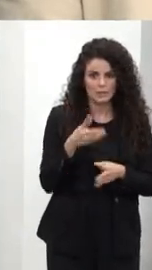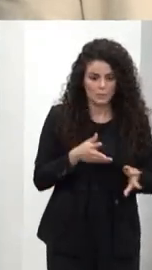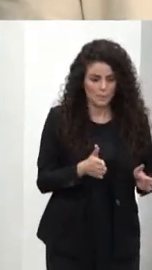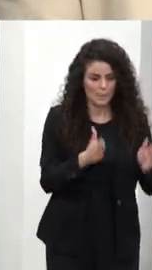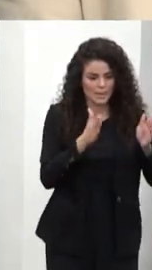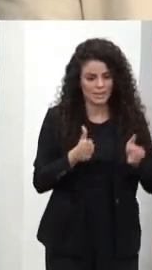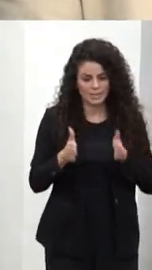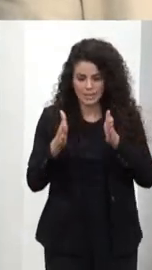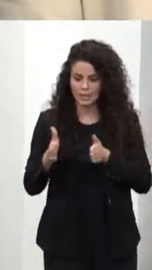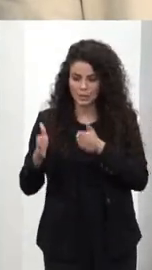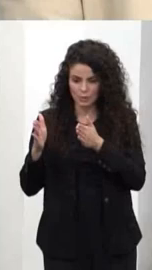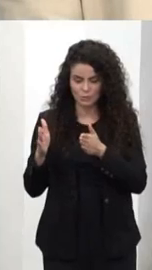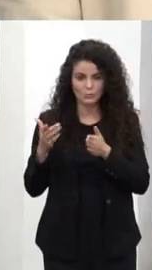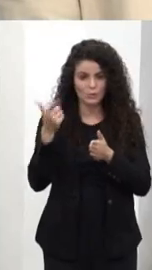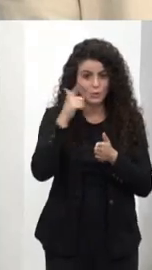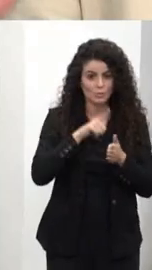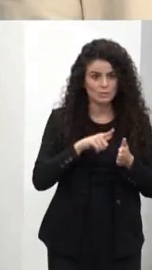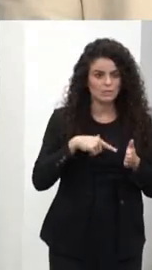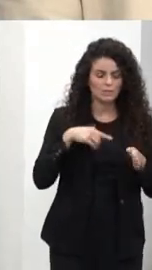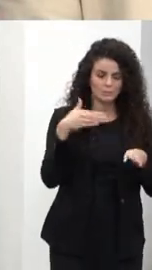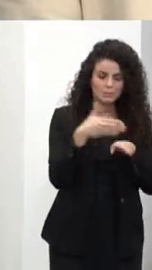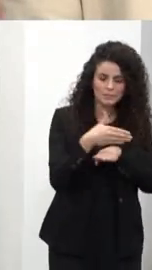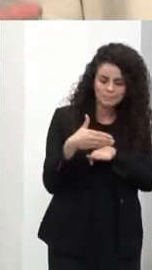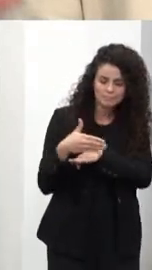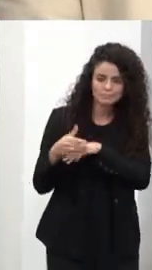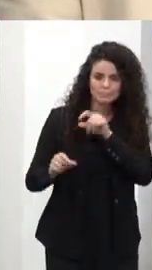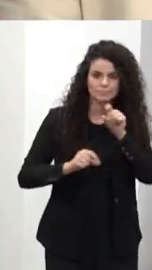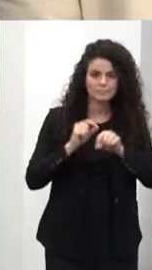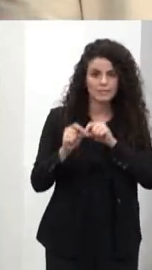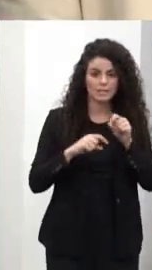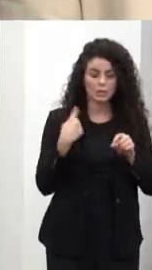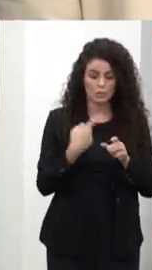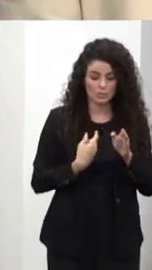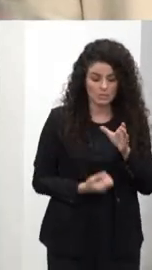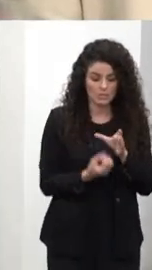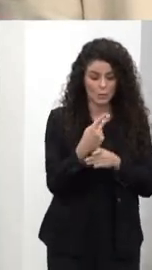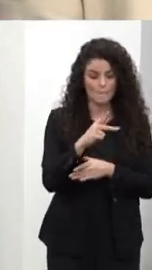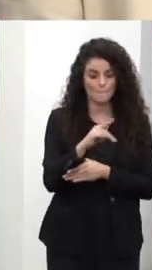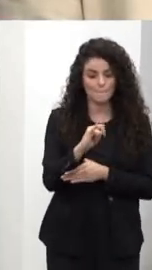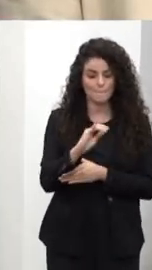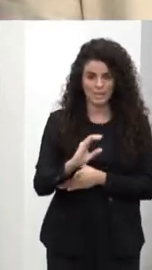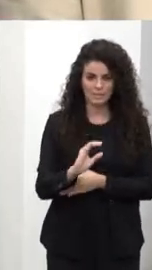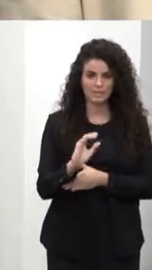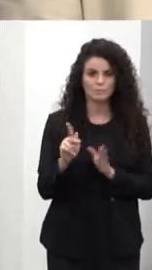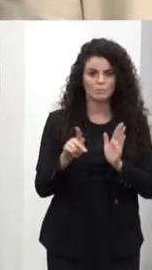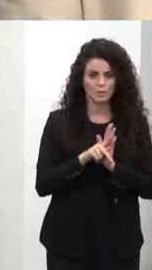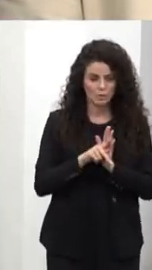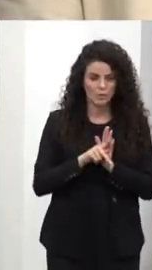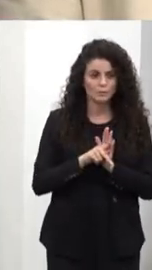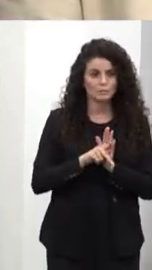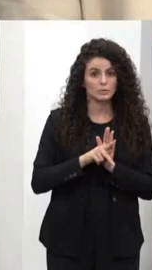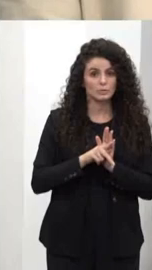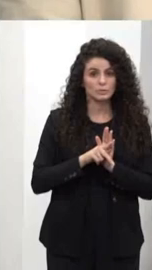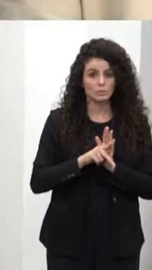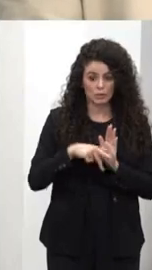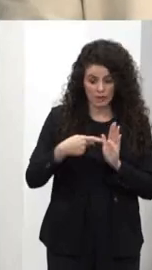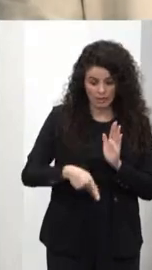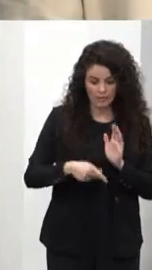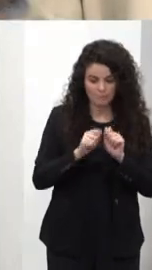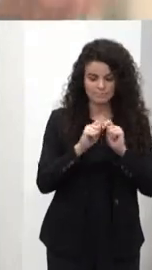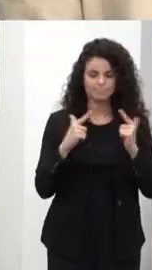audiências desde as audiências do financiamento pic saiu de muita construção aqui do Parlamento né